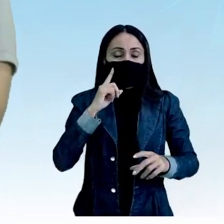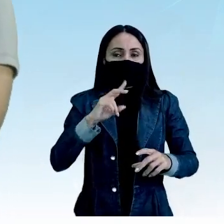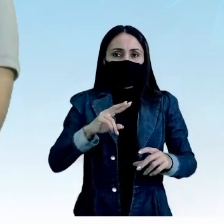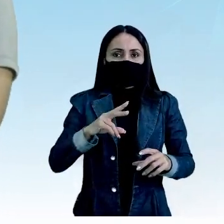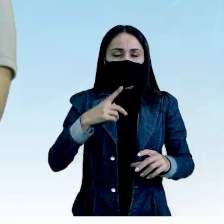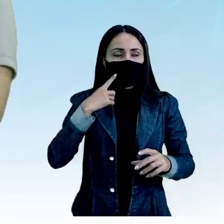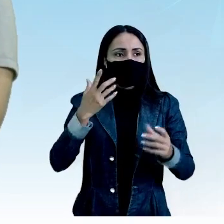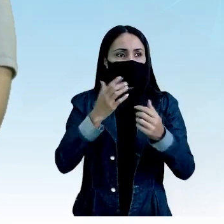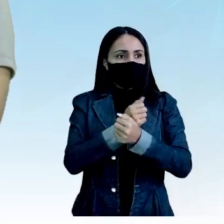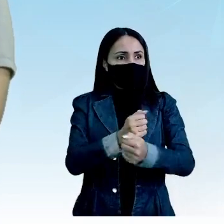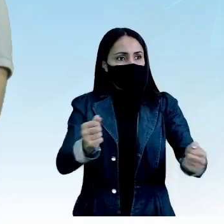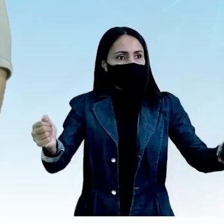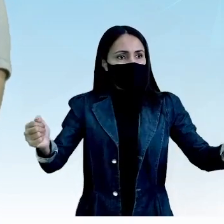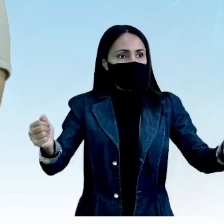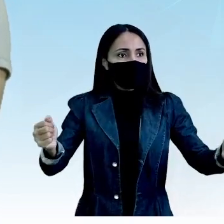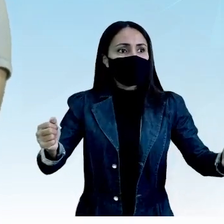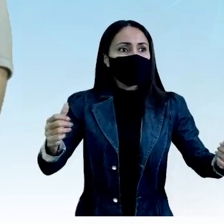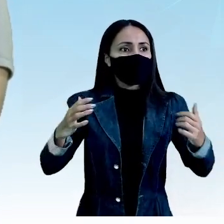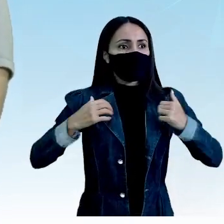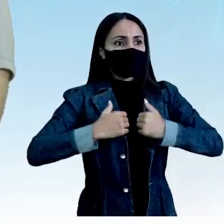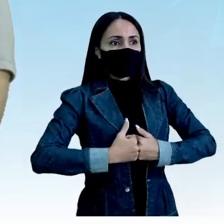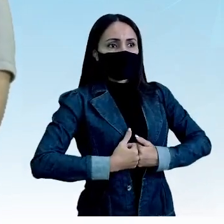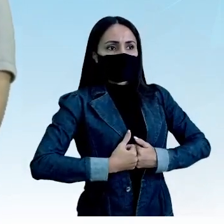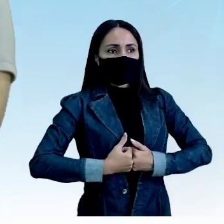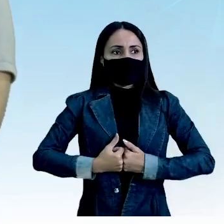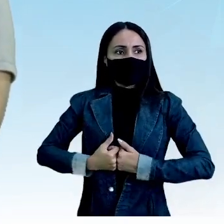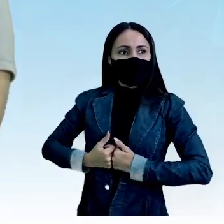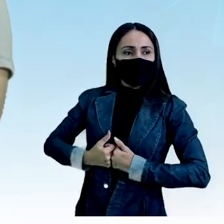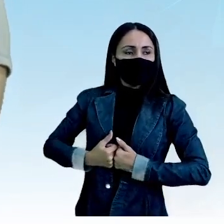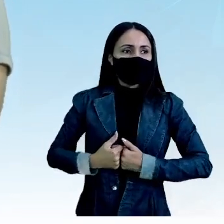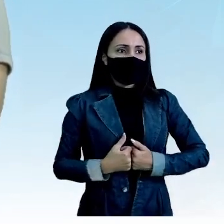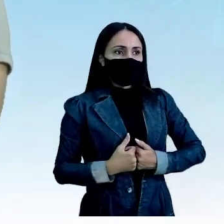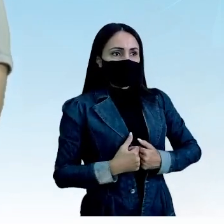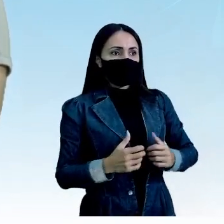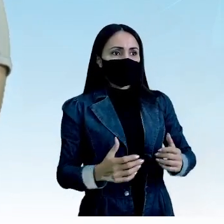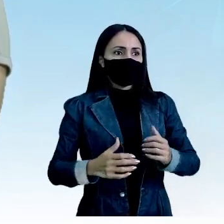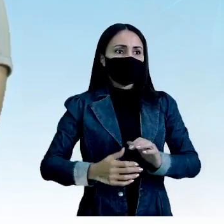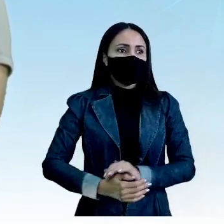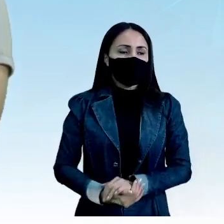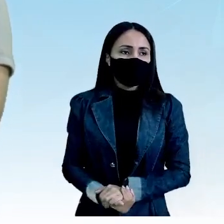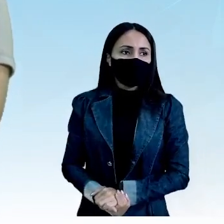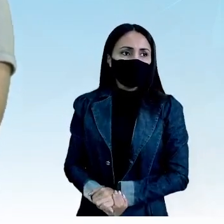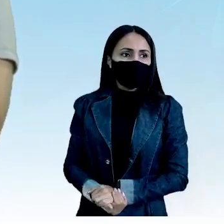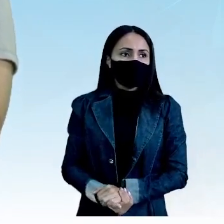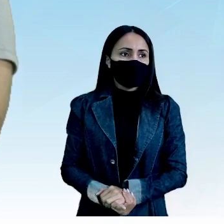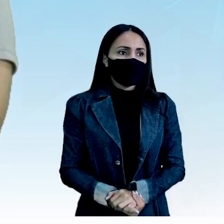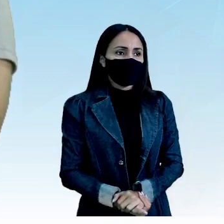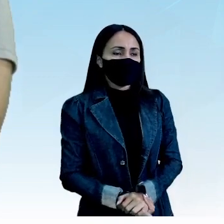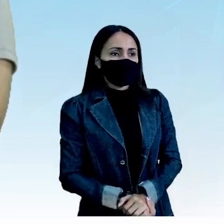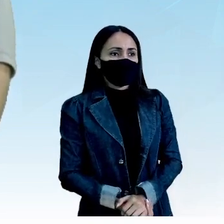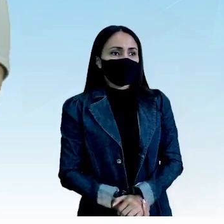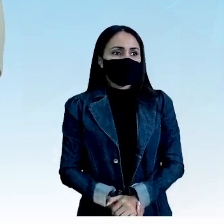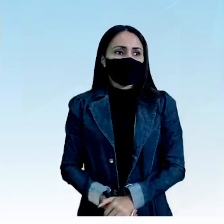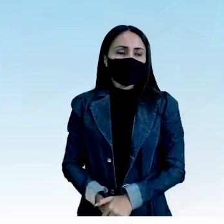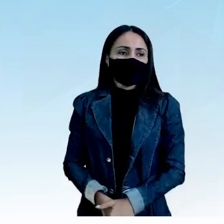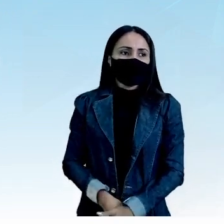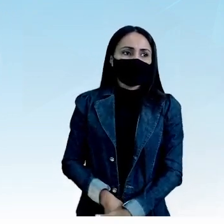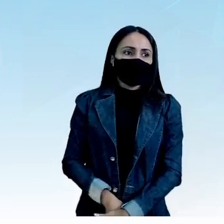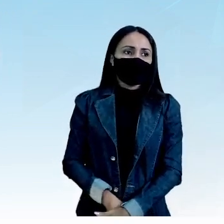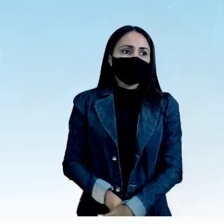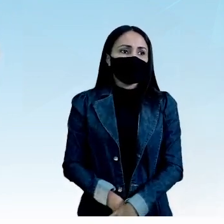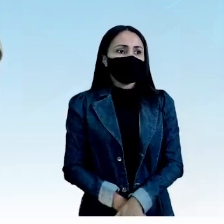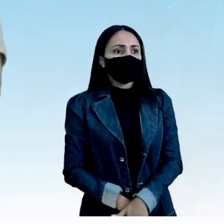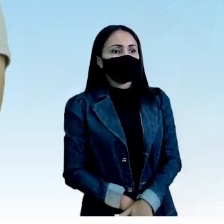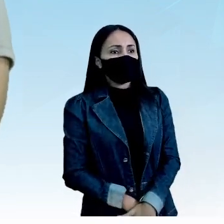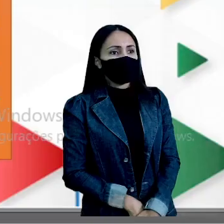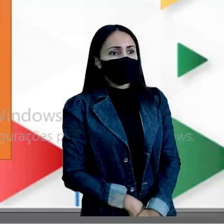desfile. Surpresa, e parece que e quando ele sai, há toda aquela expectativa, a saída do homem da meia-noite. Exatamente. Posso seguir, professor? Pode, professor.